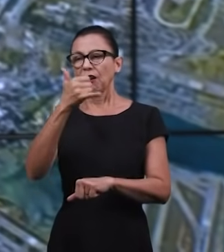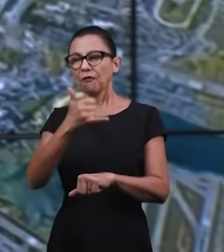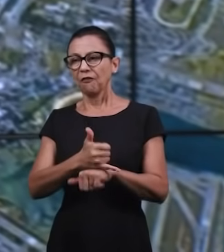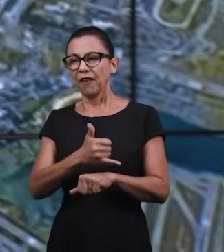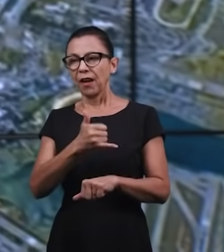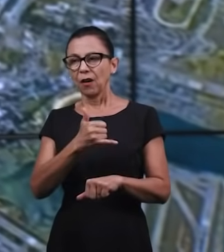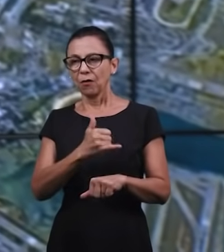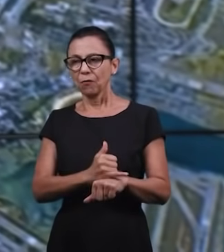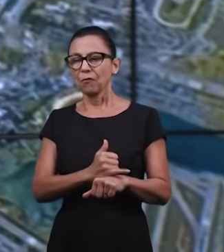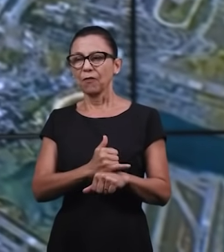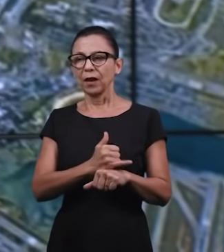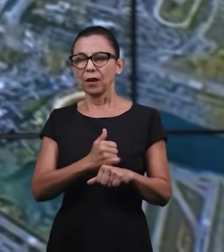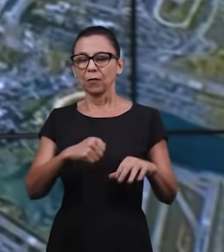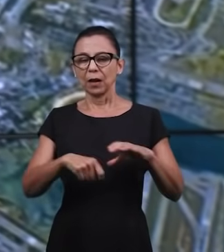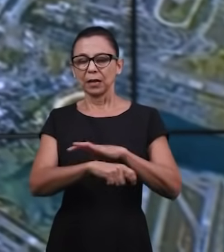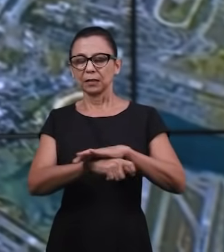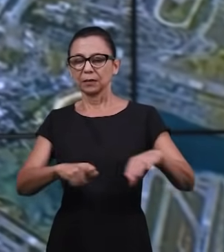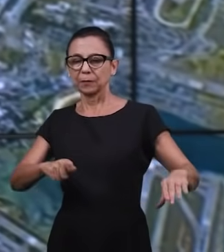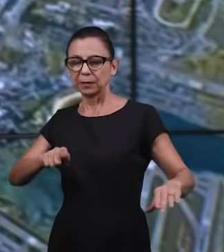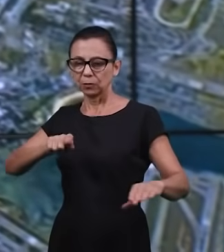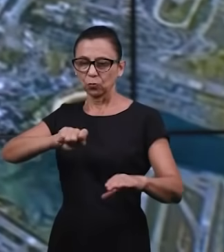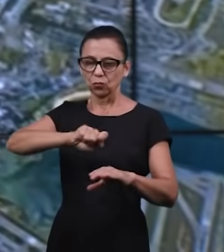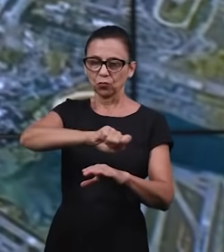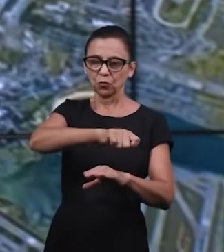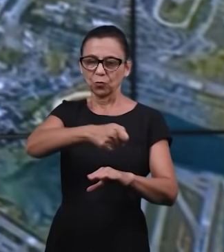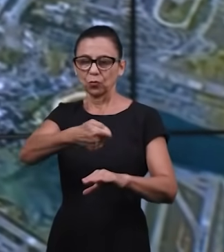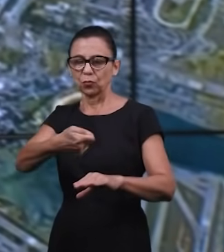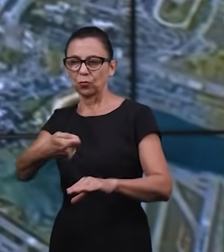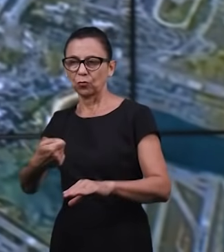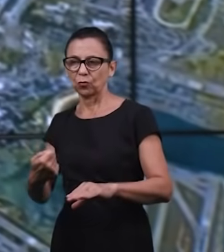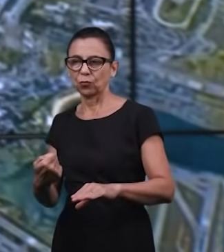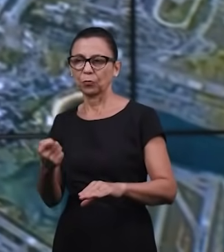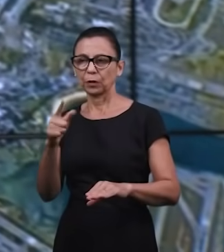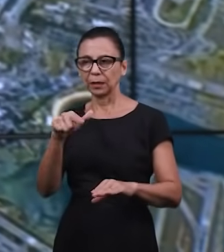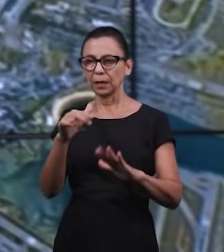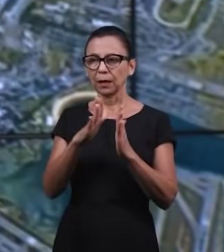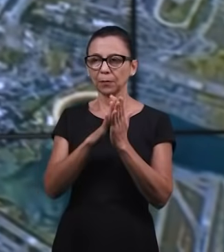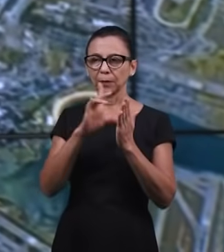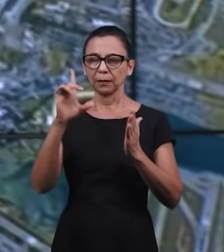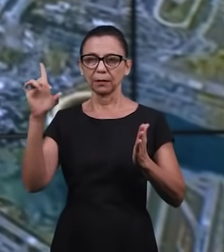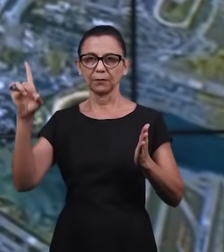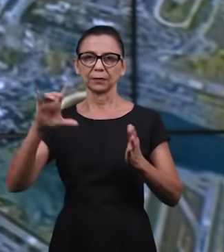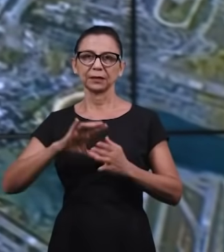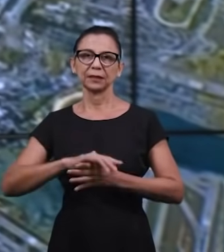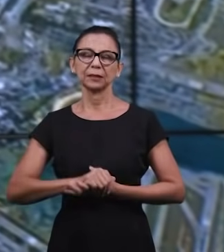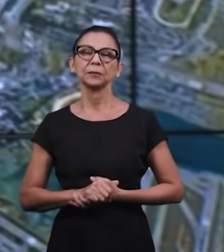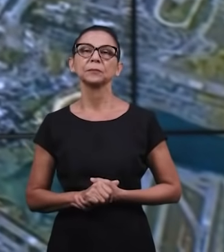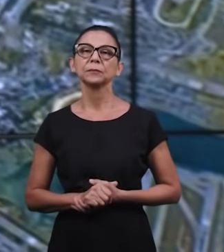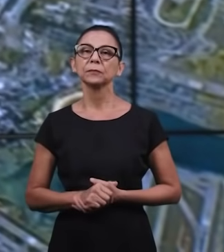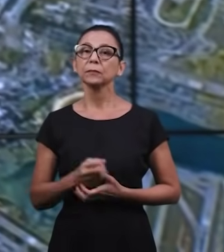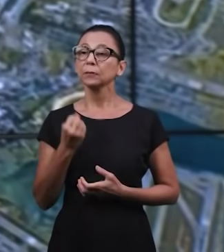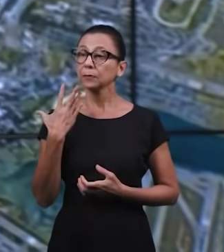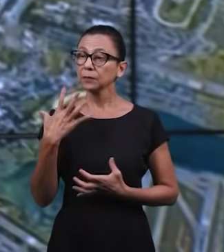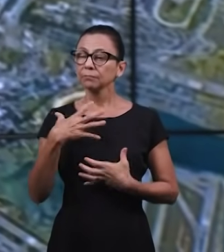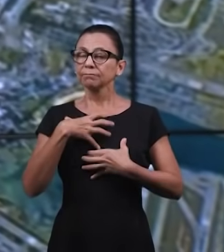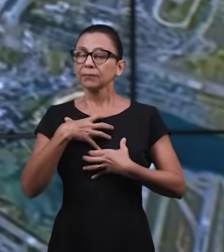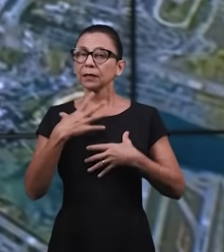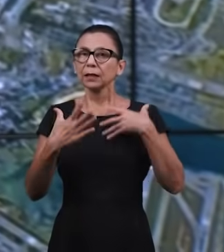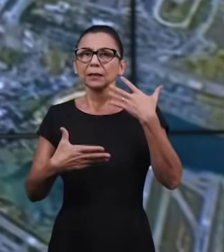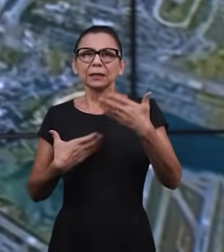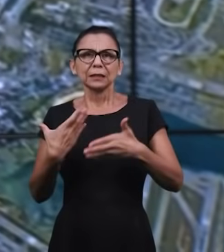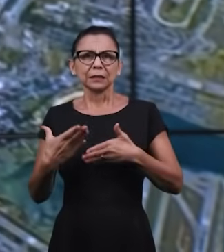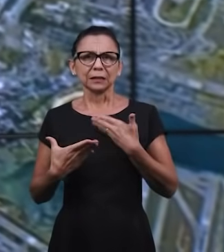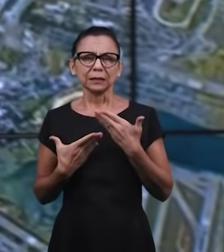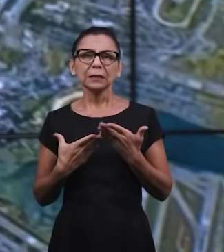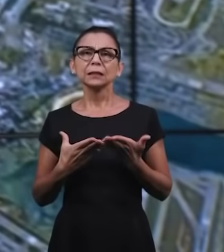ferro que com ferro se afia. Muito bem colocado. Que Deus abençoe grandemente isso, porque isso tem trazido alegria